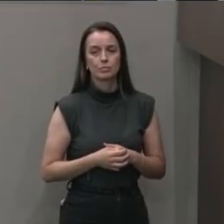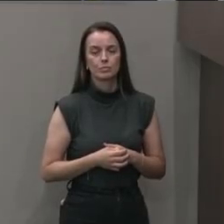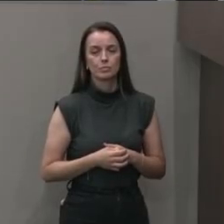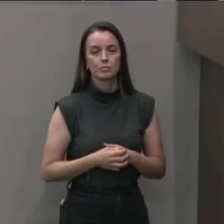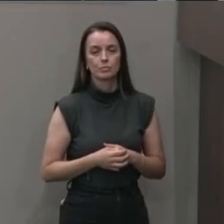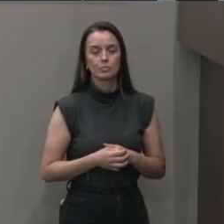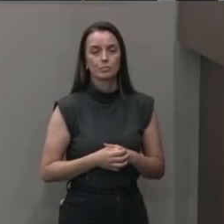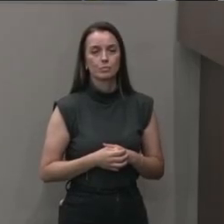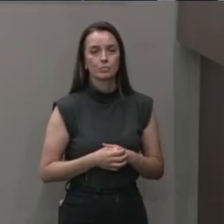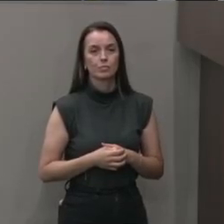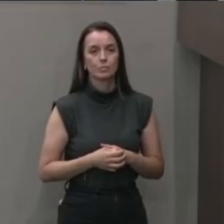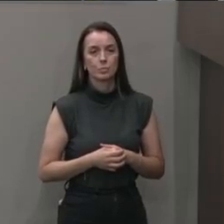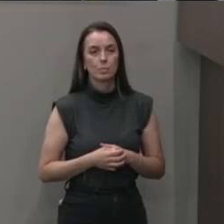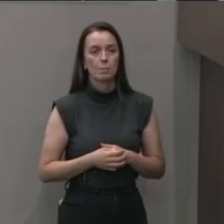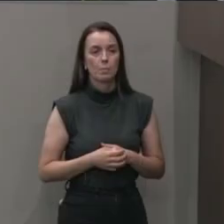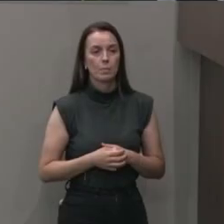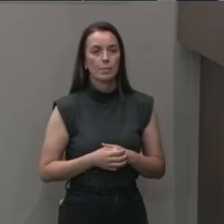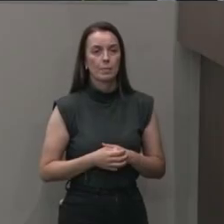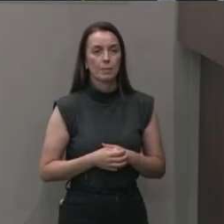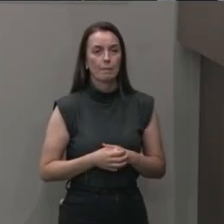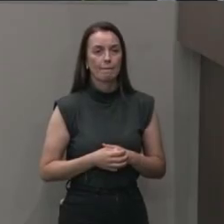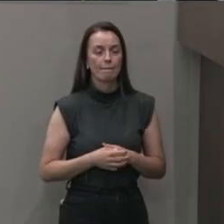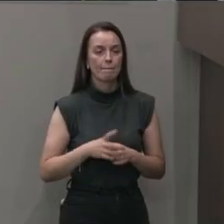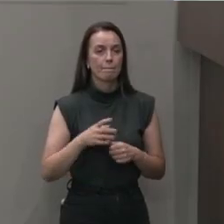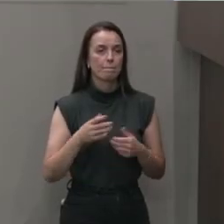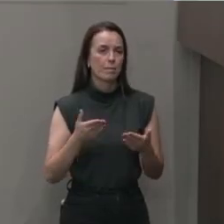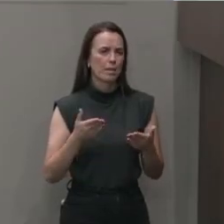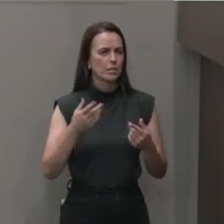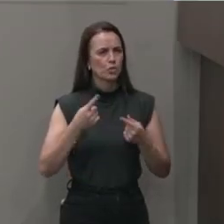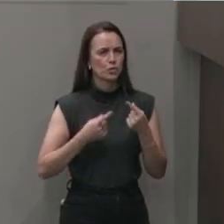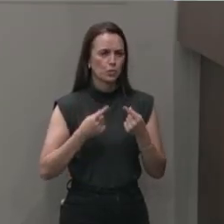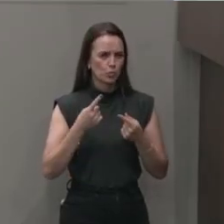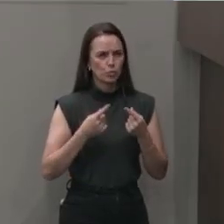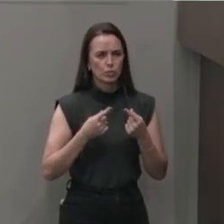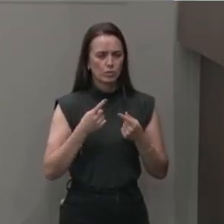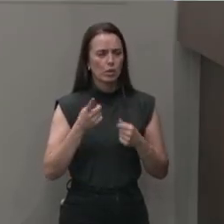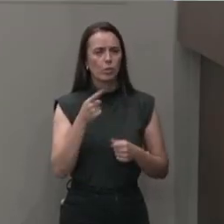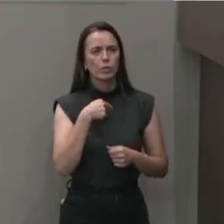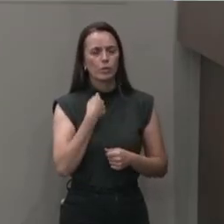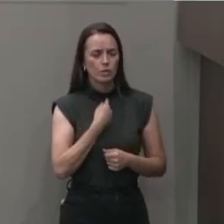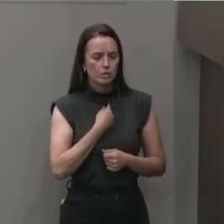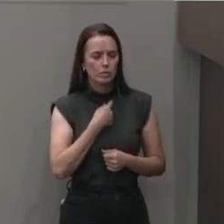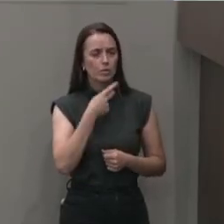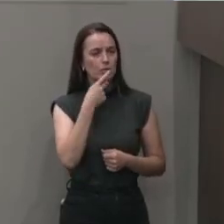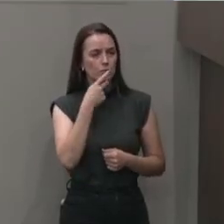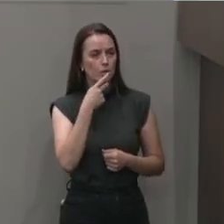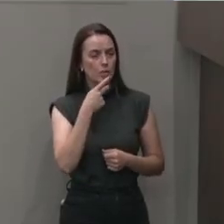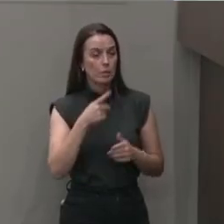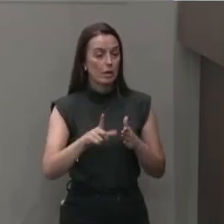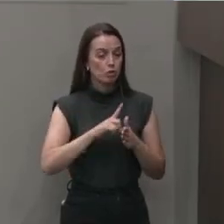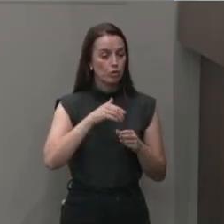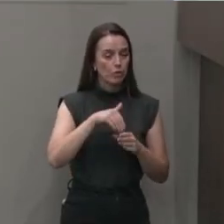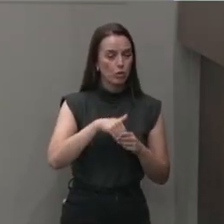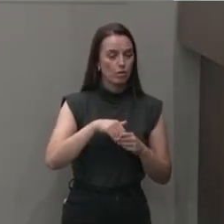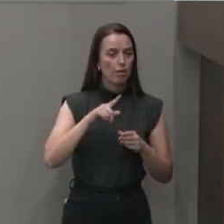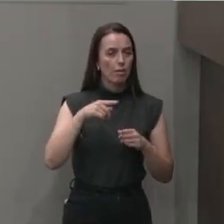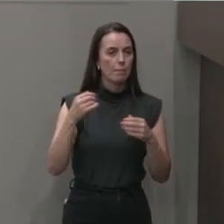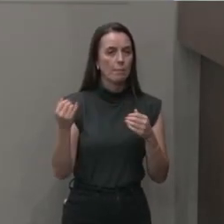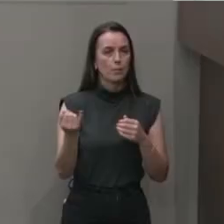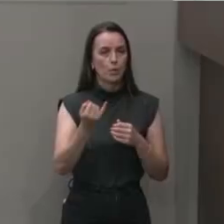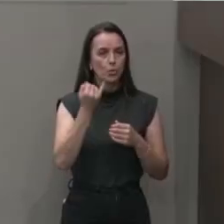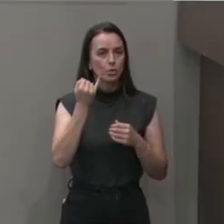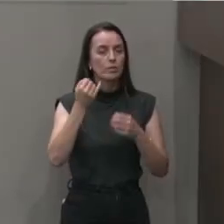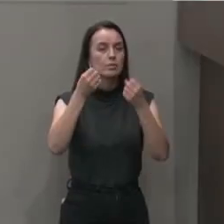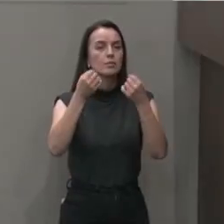Pode continuar, vereador. Essa questão que foi levantada aqui, e acho que antes de ser votado, ela é importante ser esclarecida, de